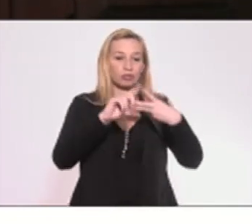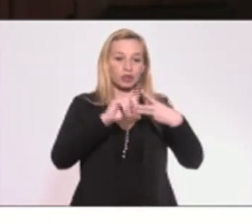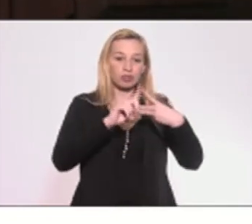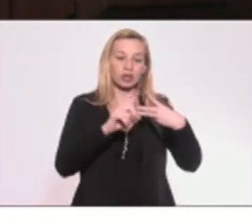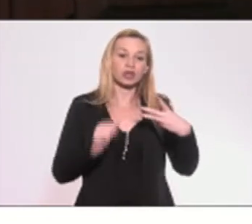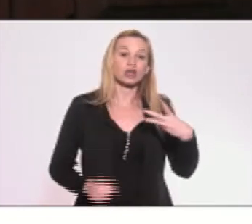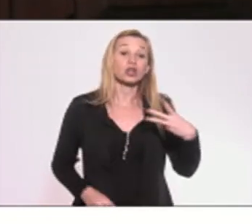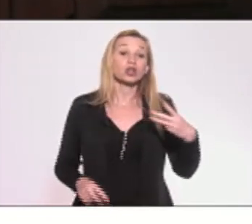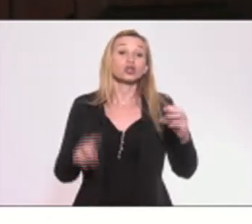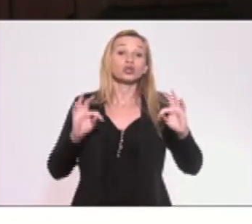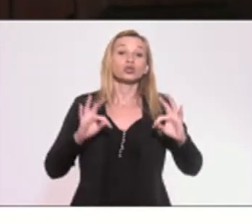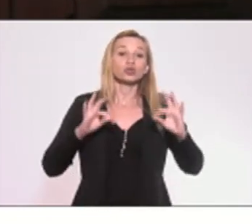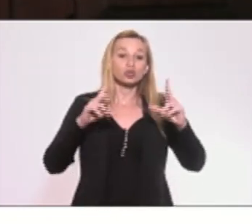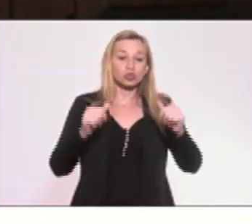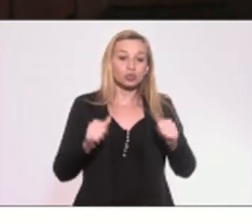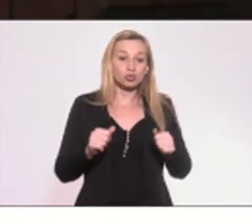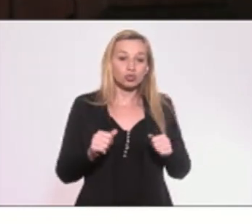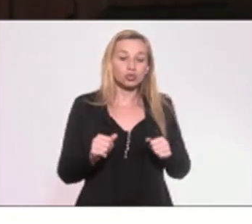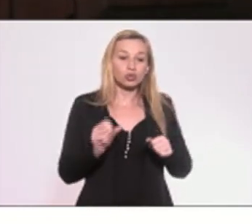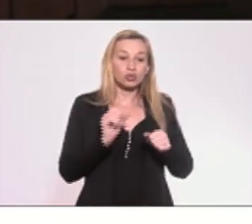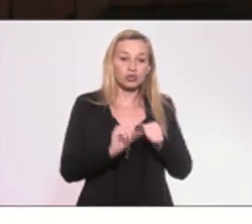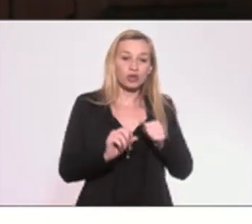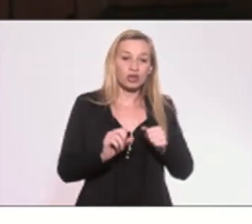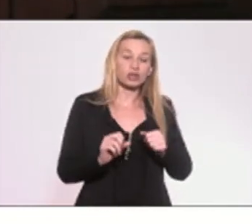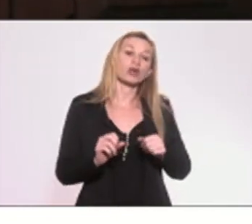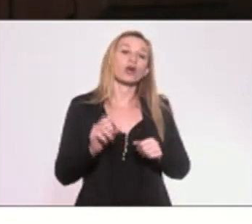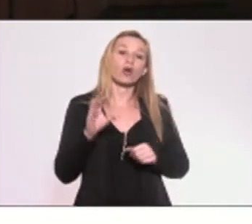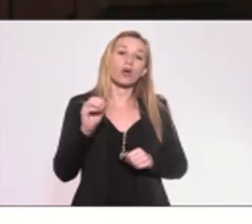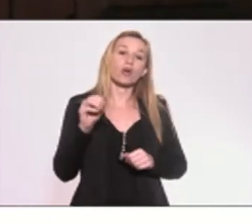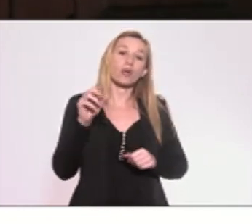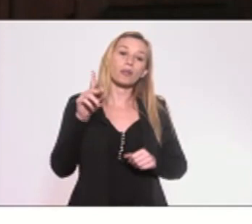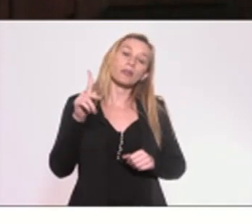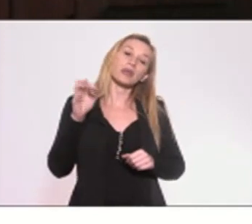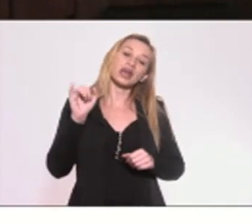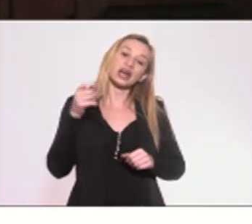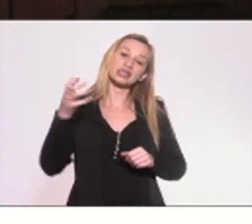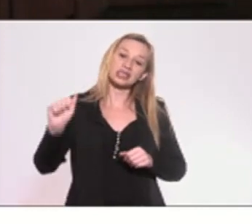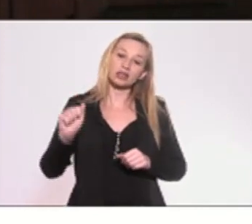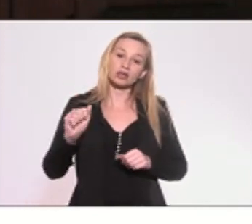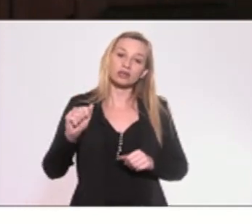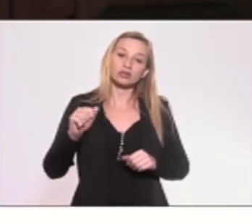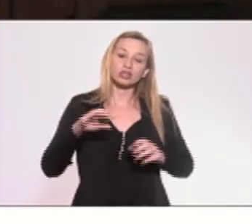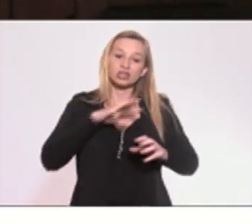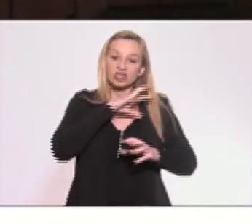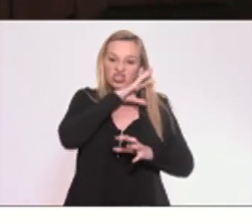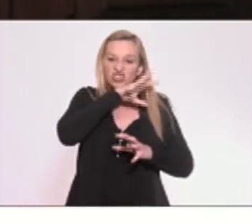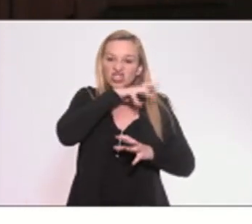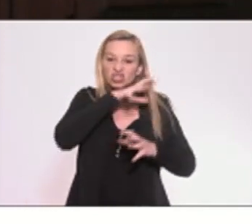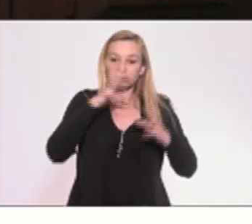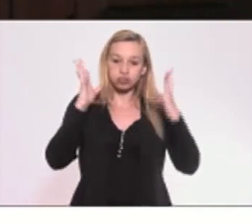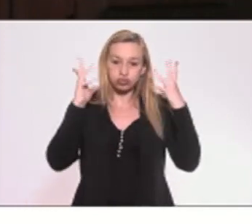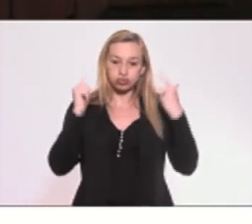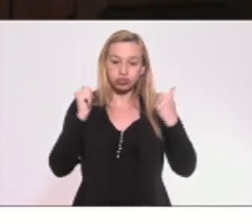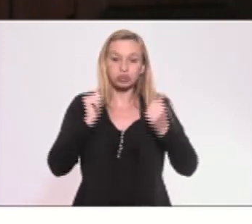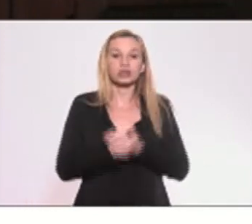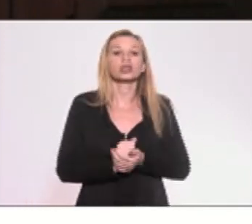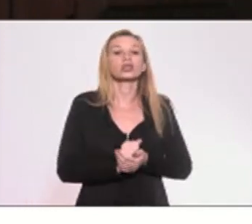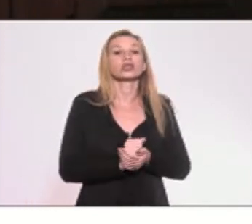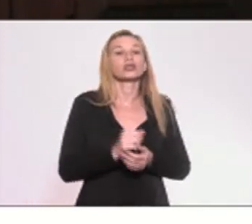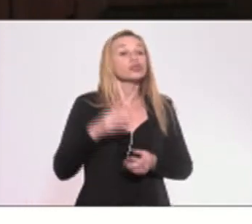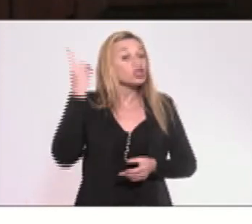que os fatos apurados na Operação Furna da Onça e que foram objeto de denúncia em desfavor dos